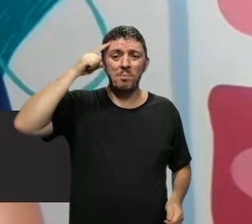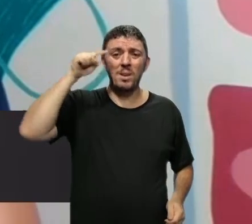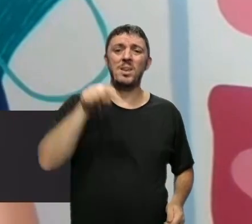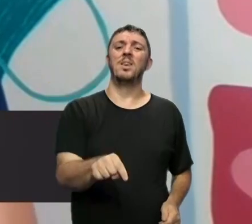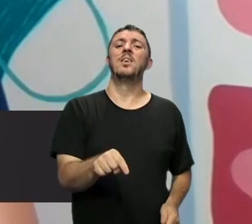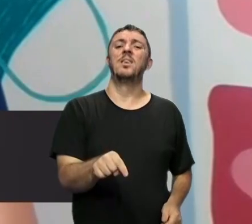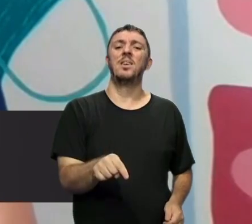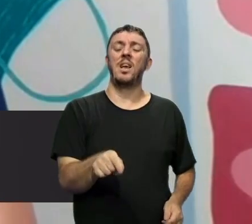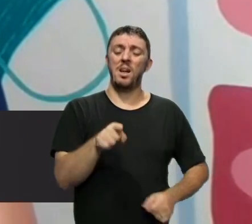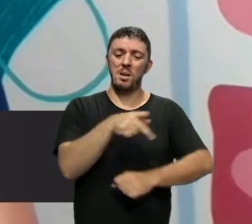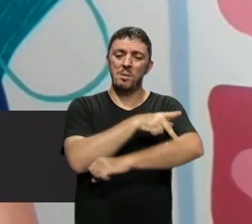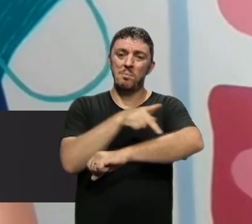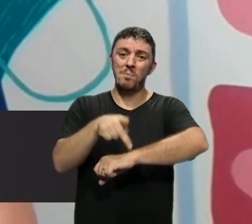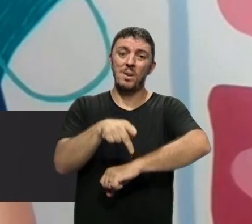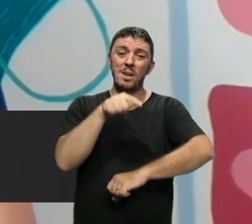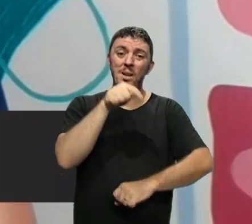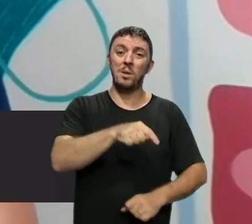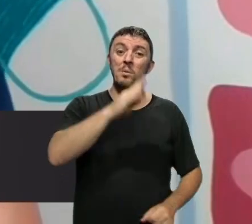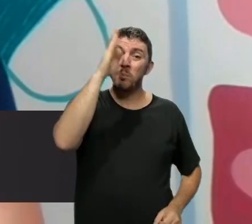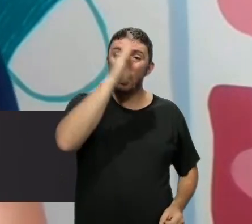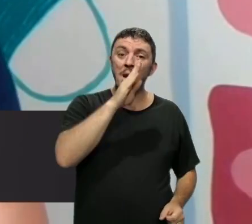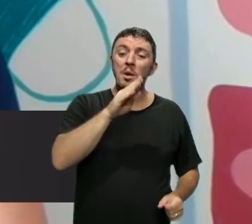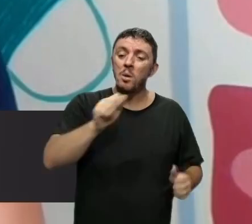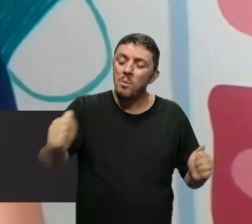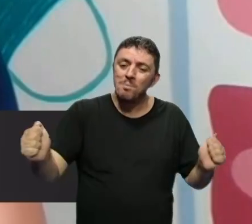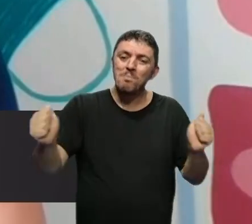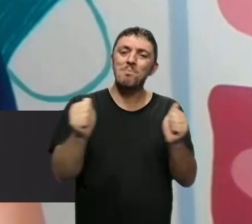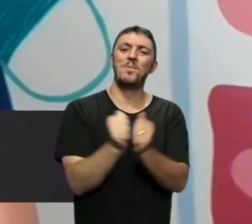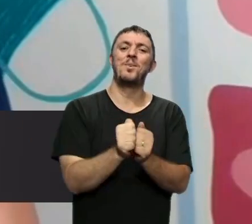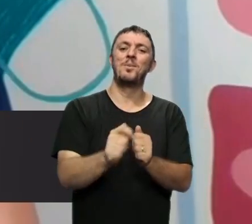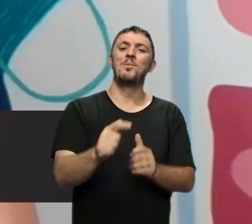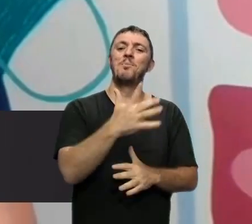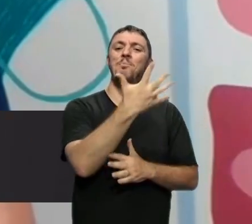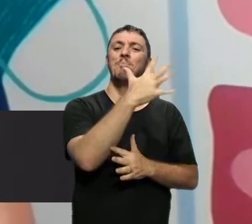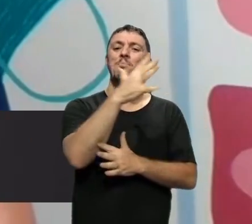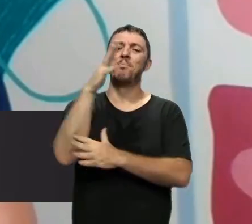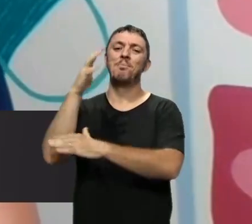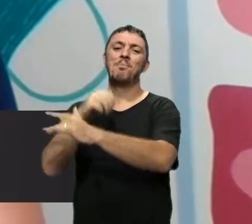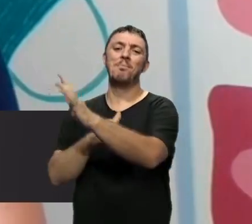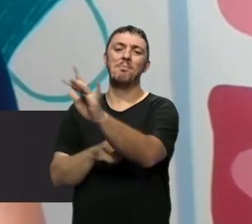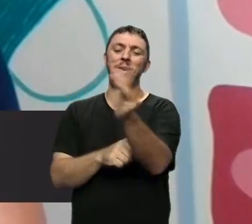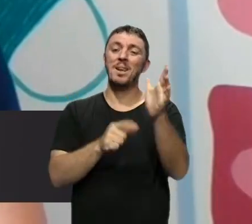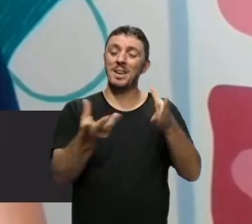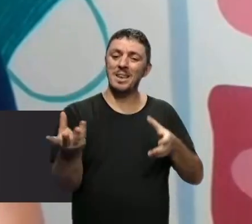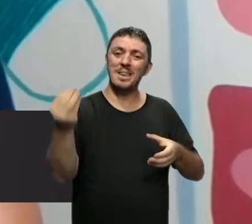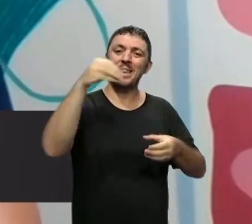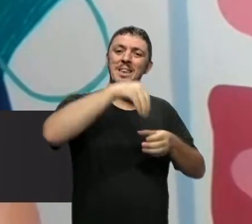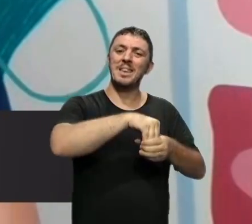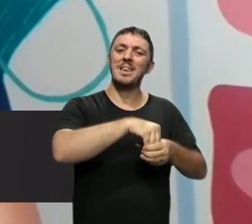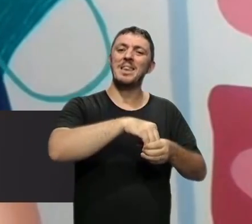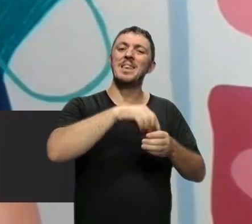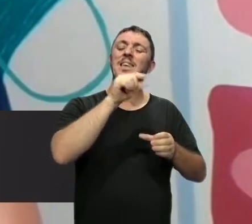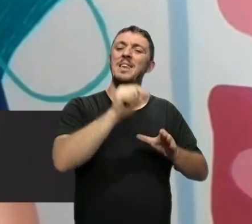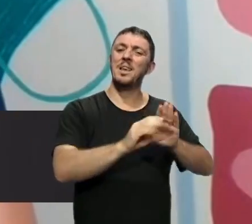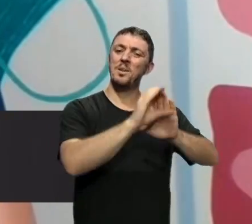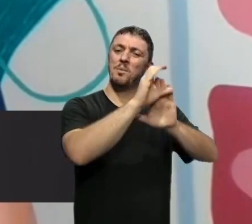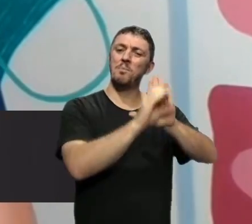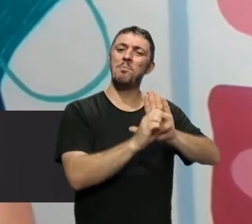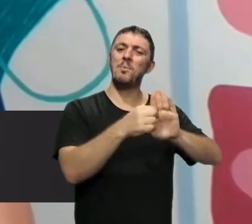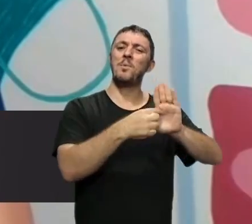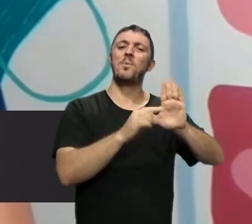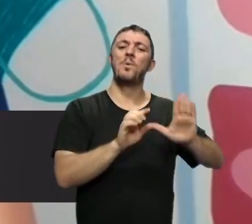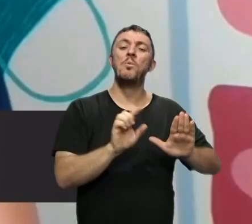uma pedagogia brasileira que não seja com uma natureza que atravessa o currículo, mais do que usar como